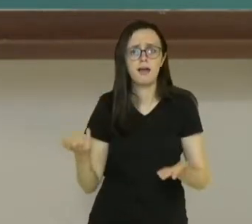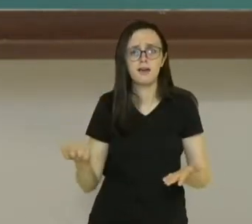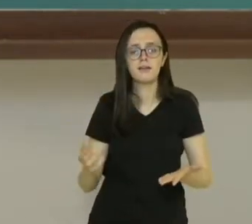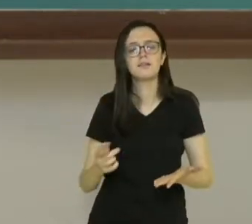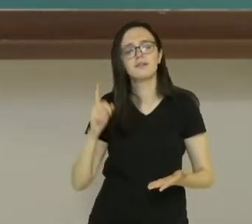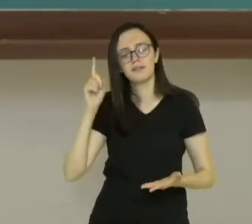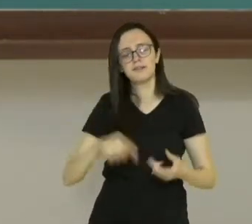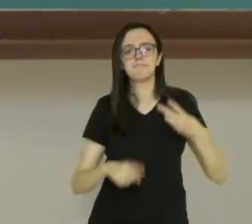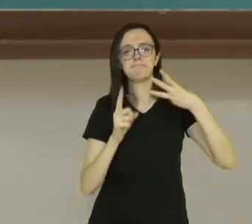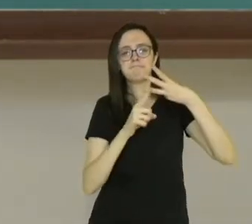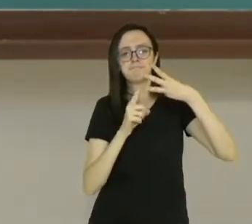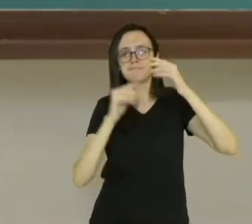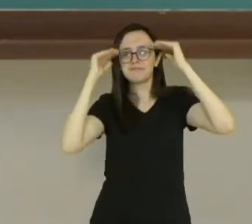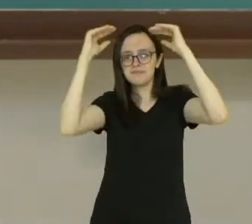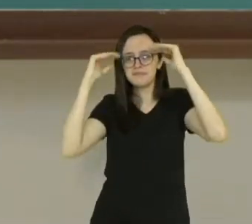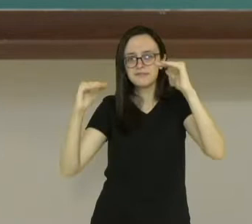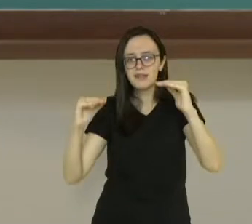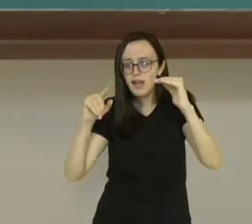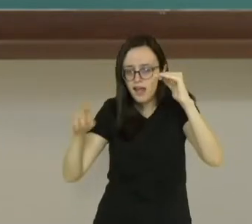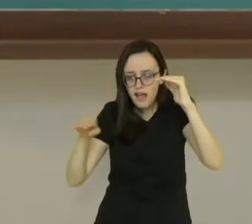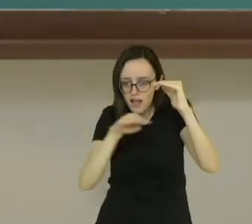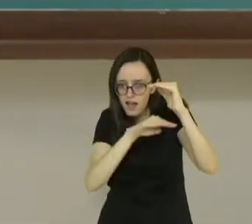O terceiro estado, que era